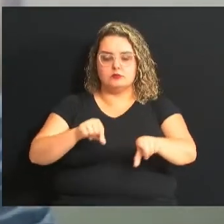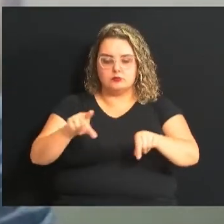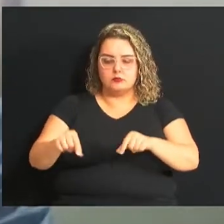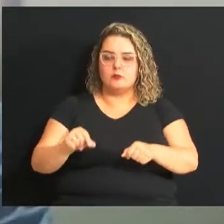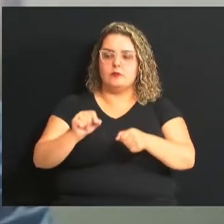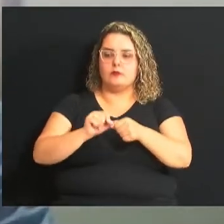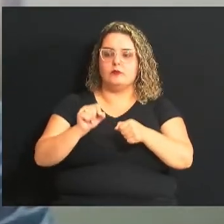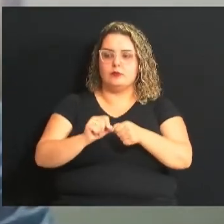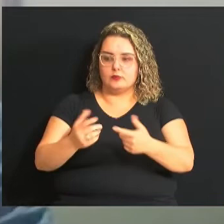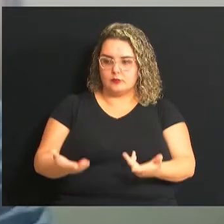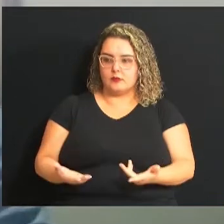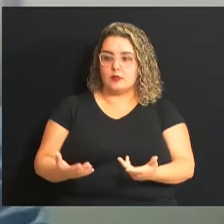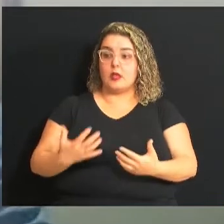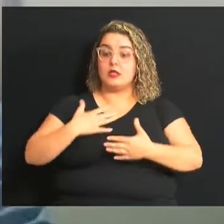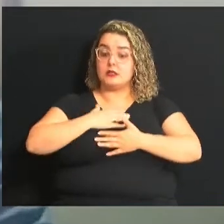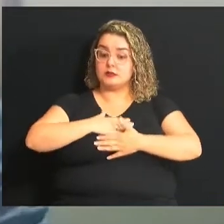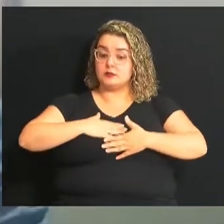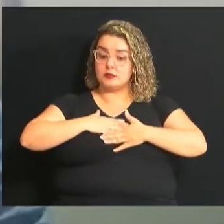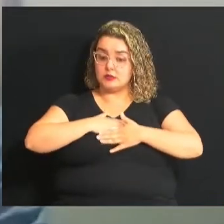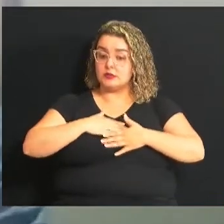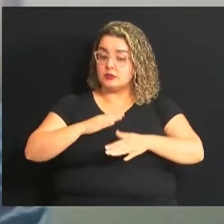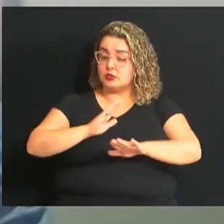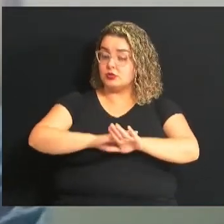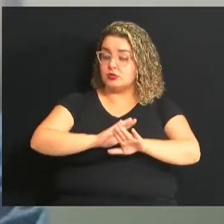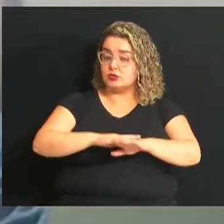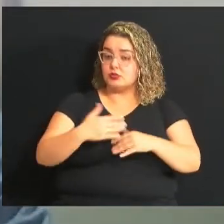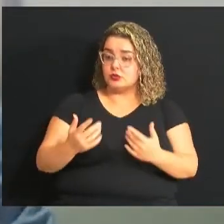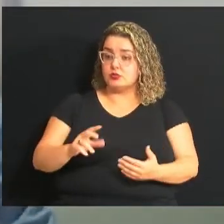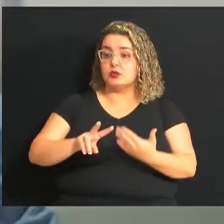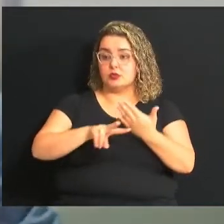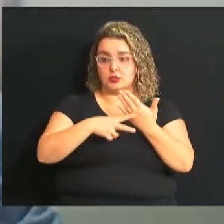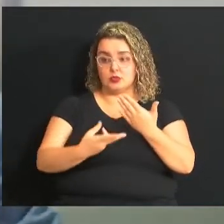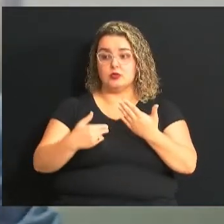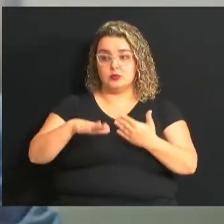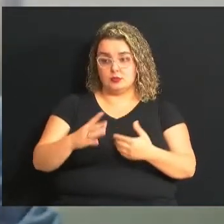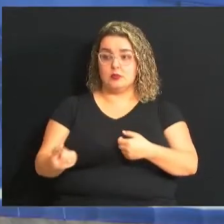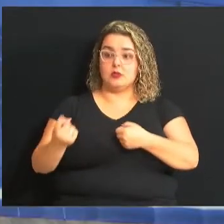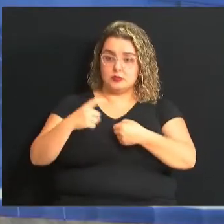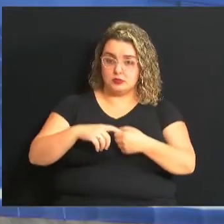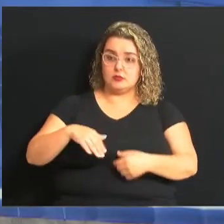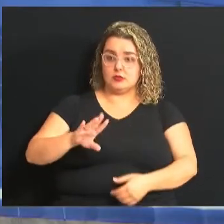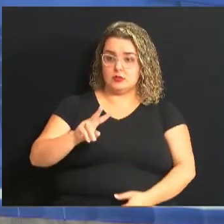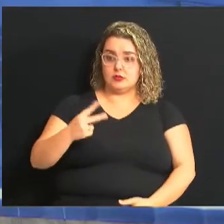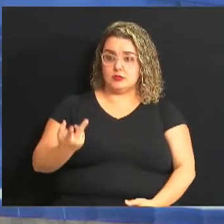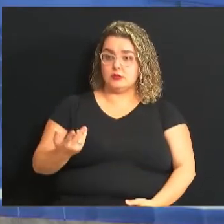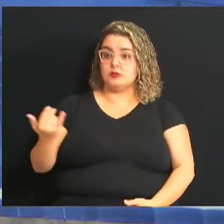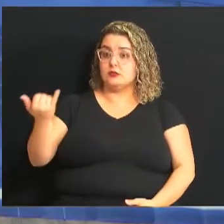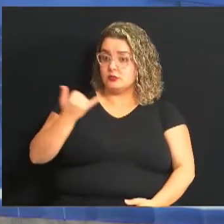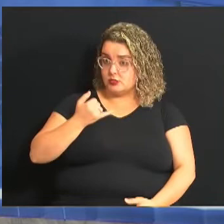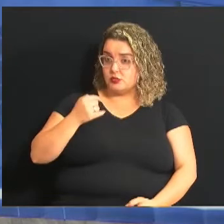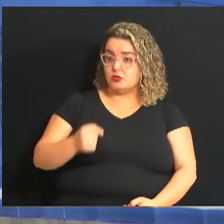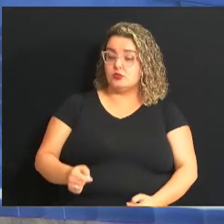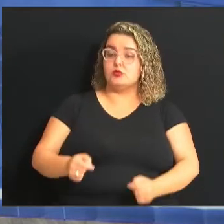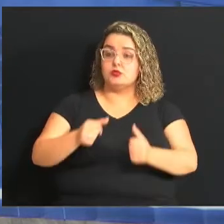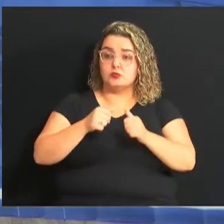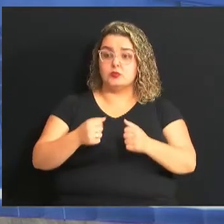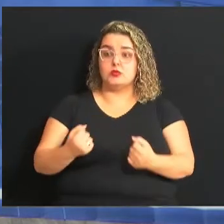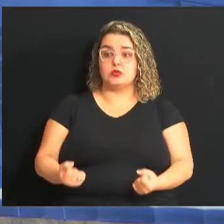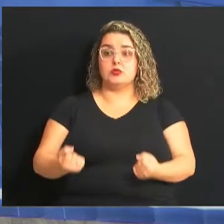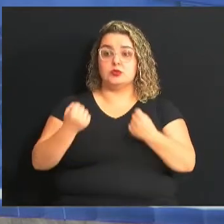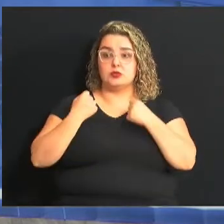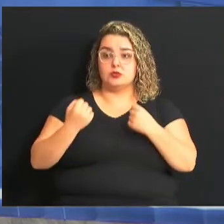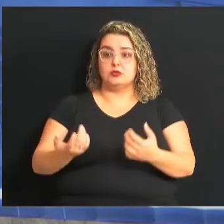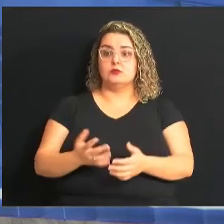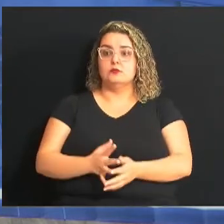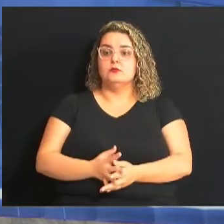humano sinta prazer ao praticá-la e, consequentemente, volte mais vezes. Você falou aí dos benefícios da atividade física e